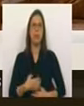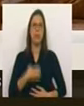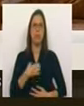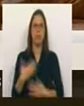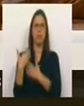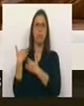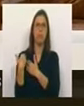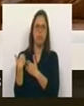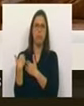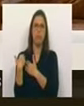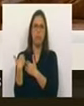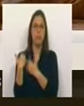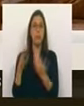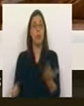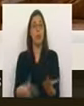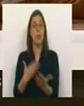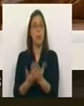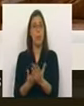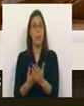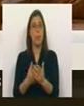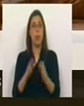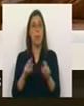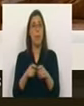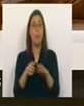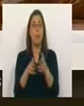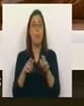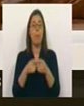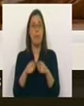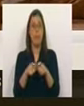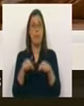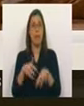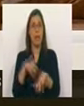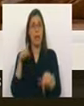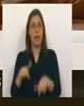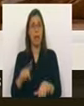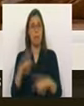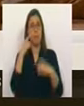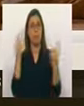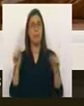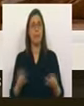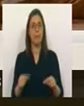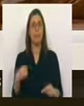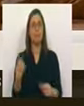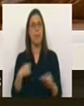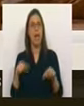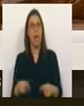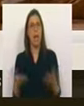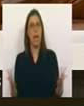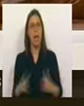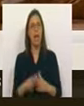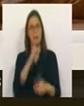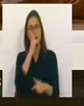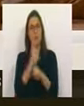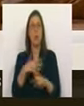de responsabilidade para as propostas do maior partido representado nesta Assembleia, estamos cá